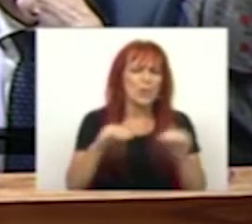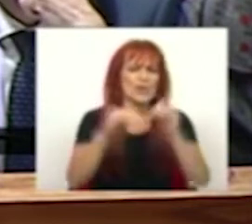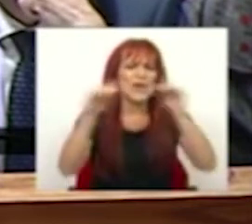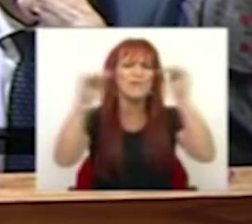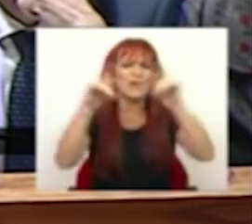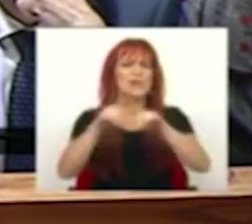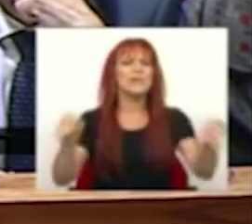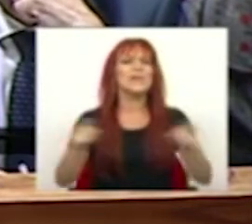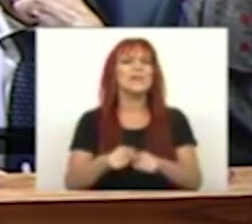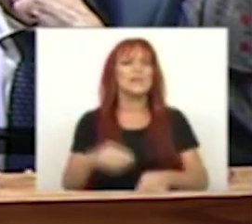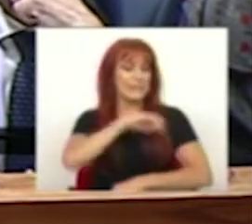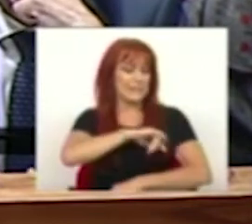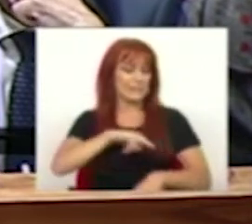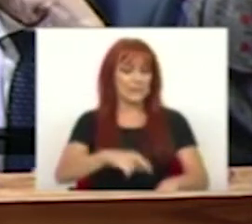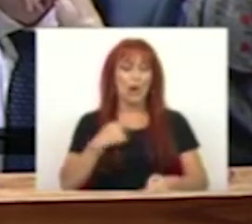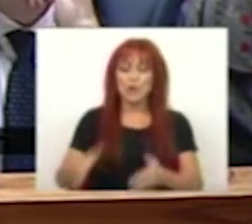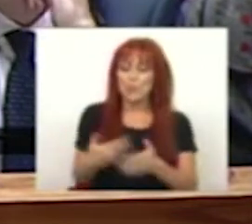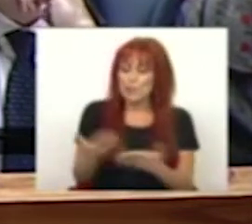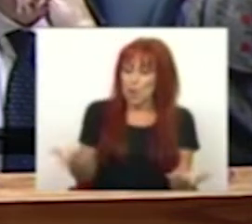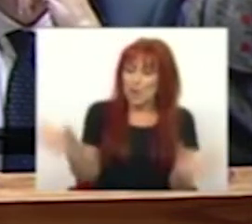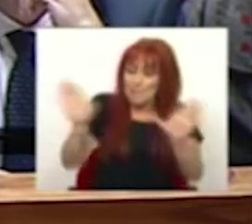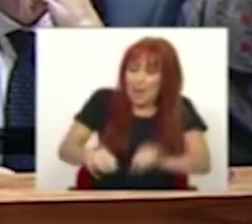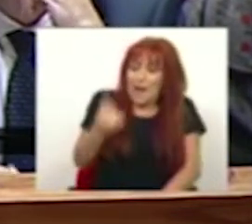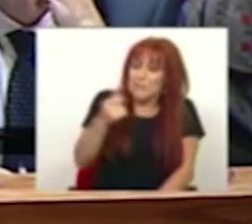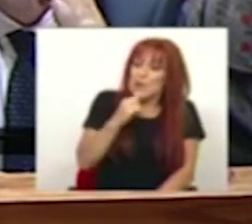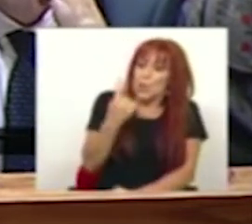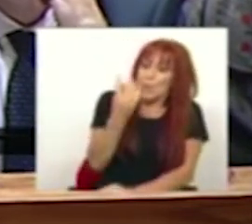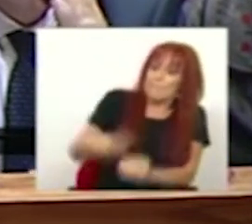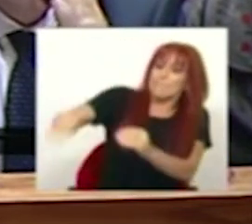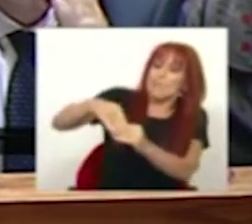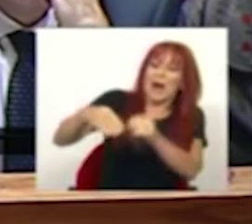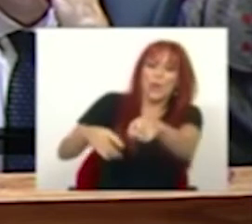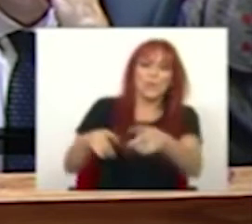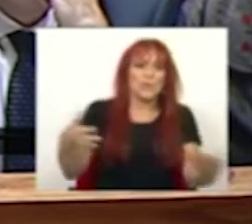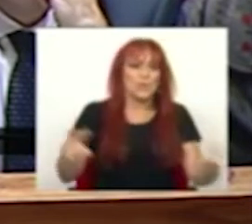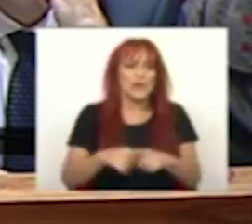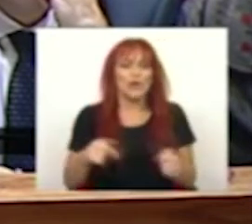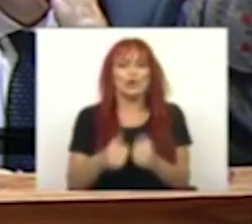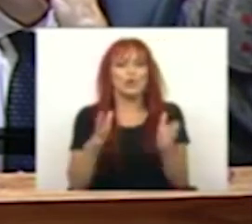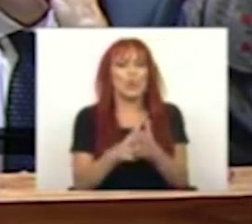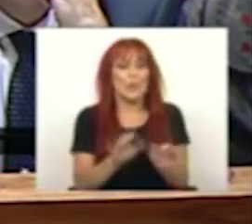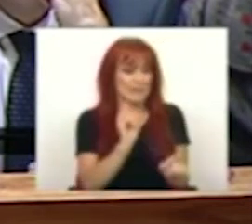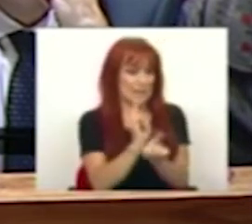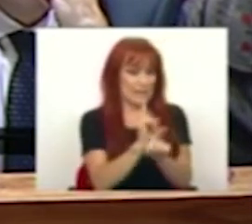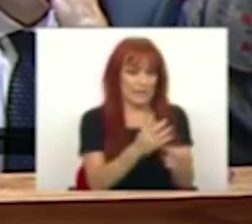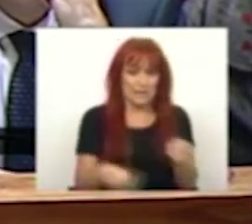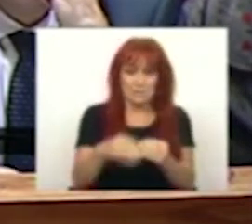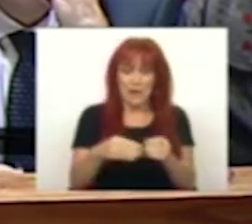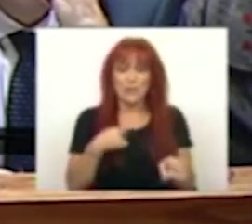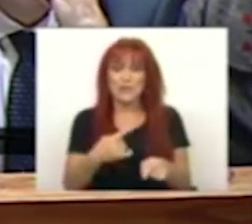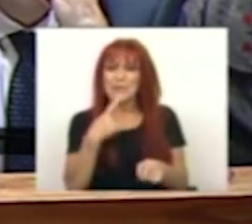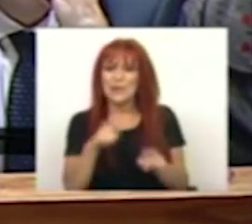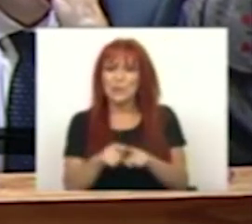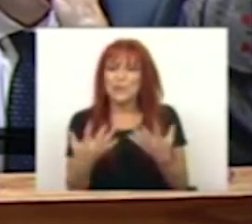de rendimento. E aquilo que propomos agora é mais uma medida que se junta a todas estas e que têm de ser vistas de uma